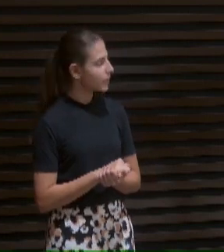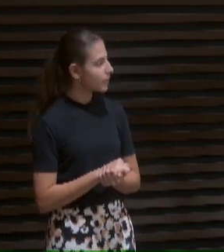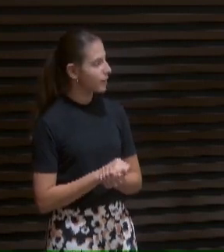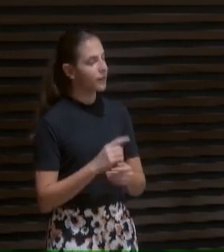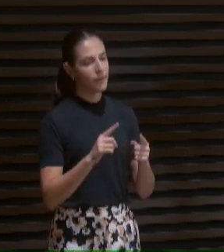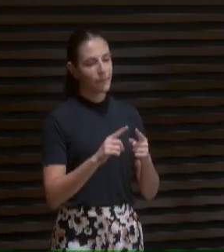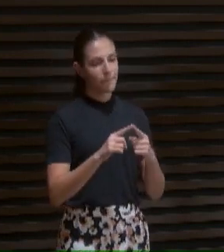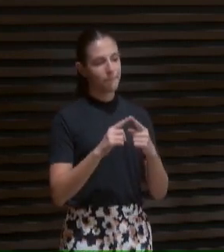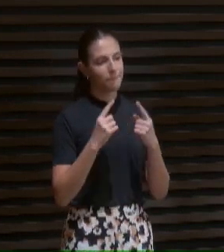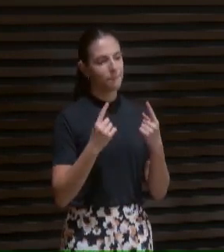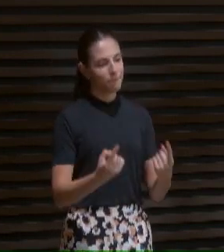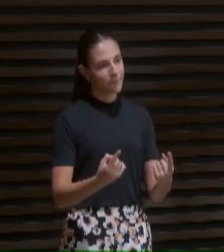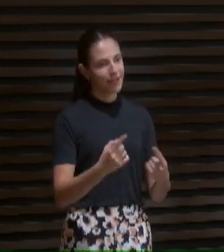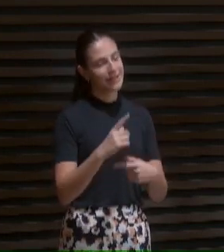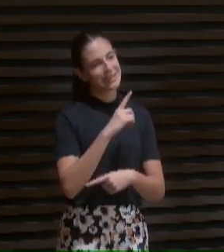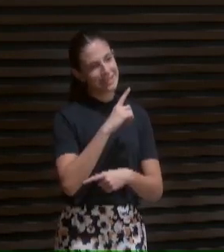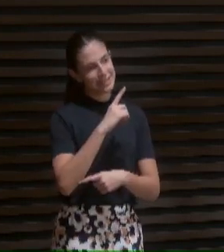Mas aqui tem coisa.